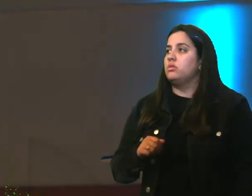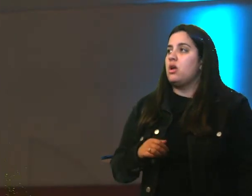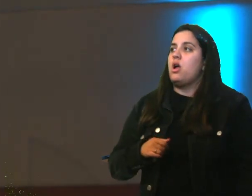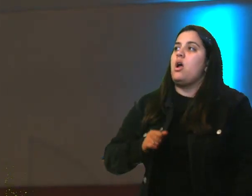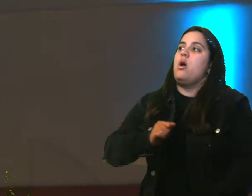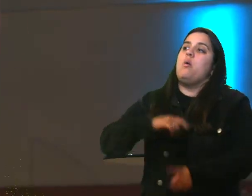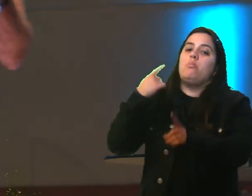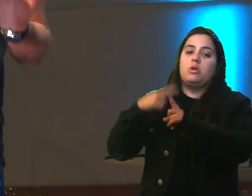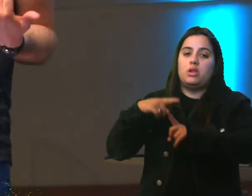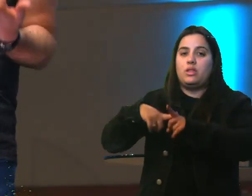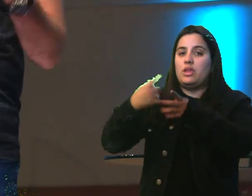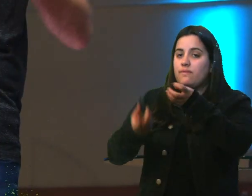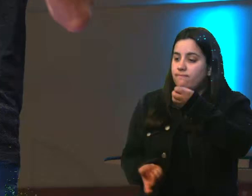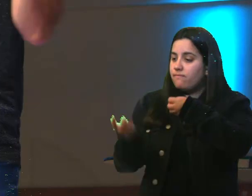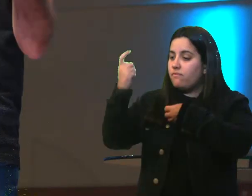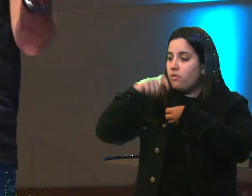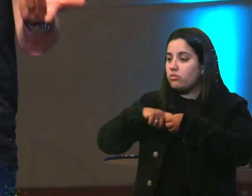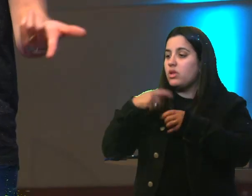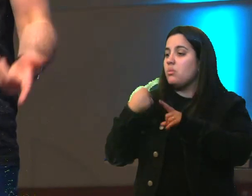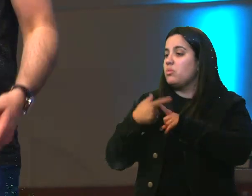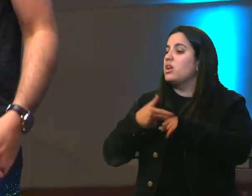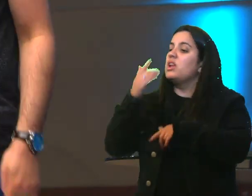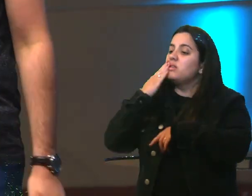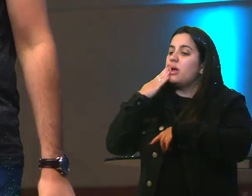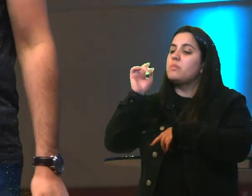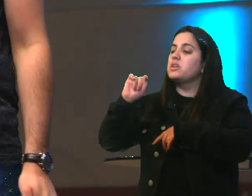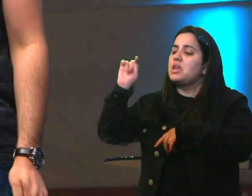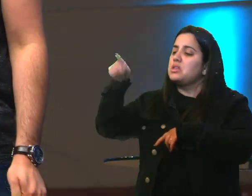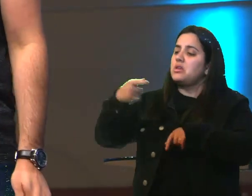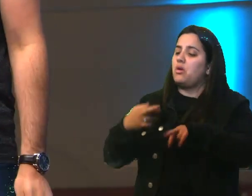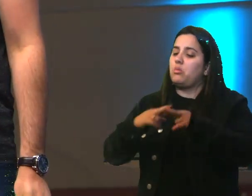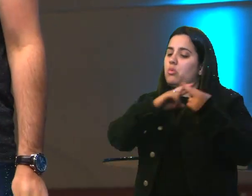Porque daí ele volta para você, porque ele sabe quem é o dono dele.